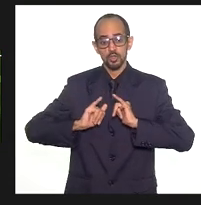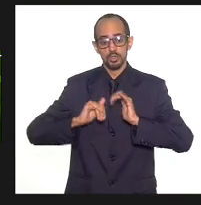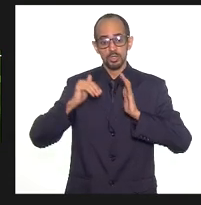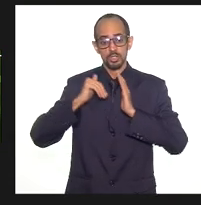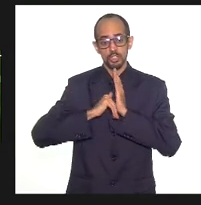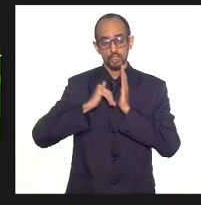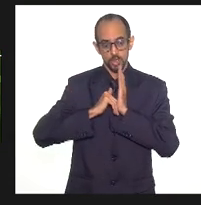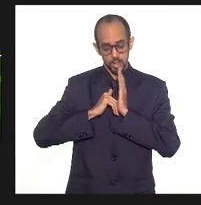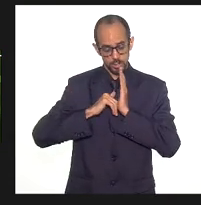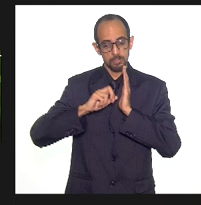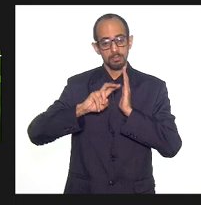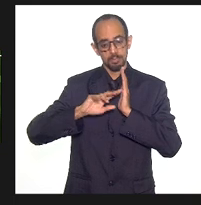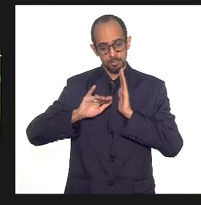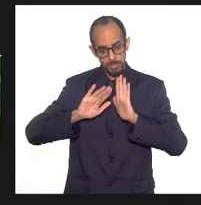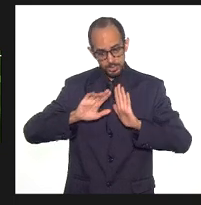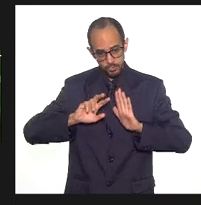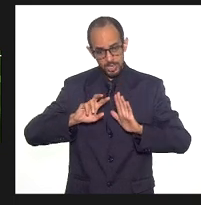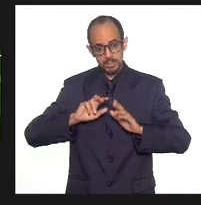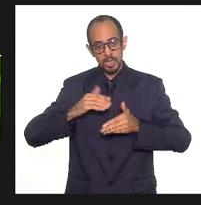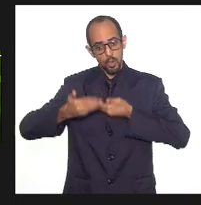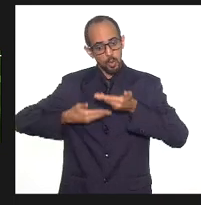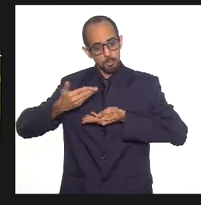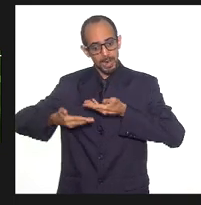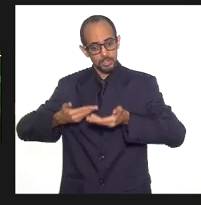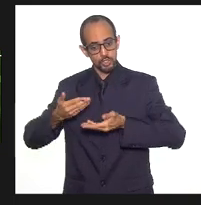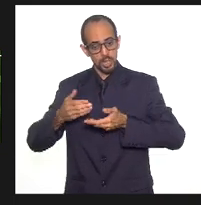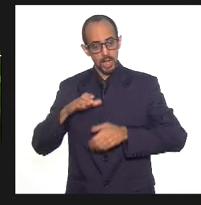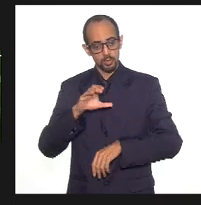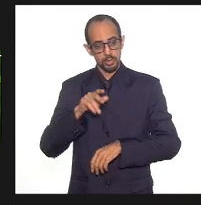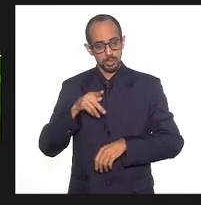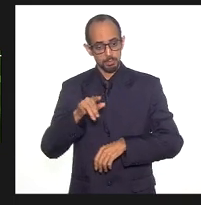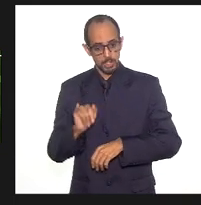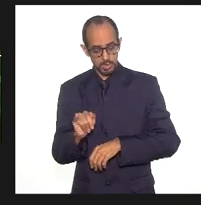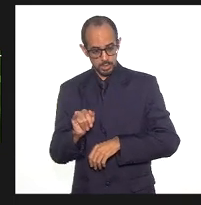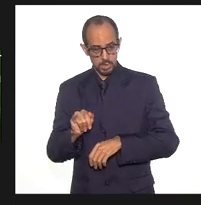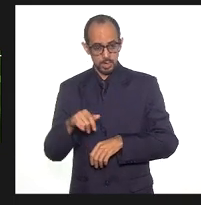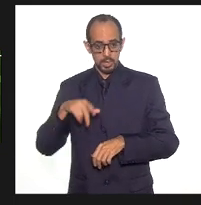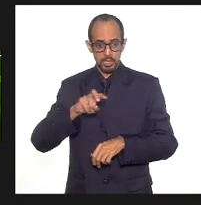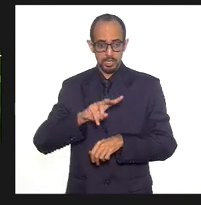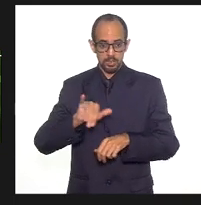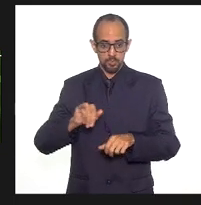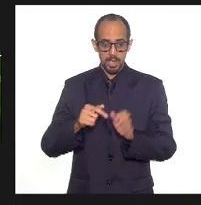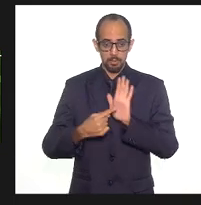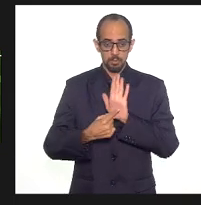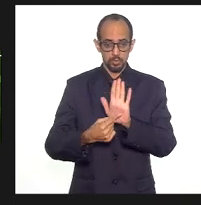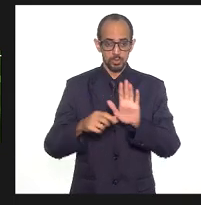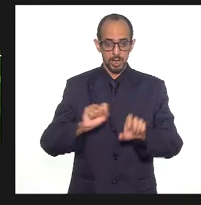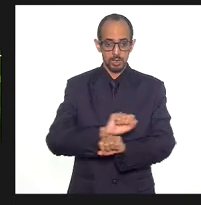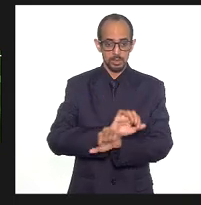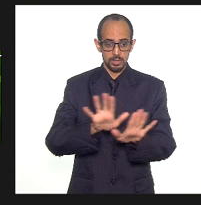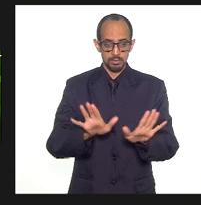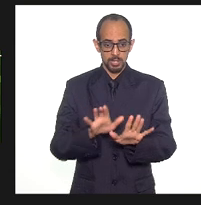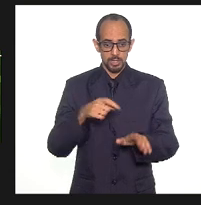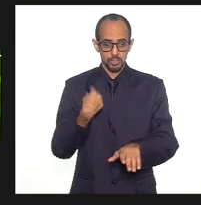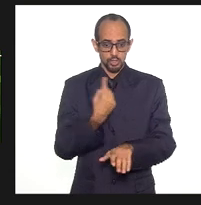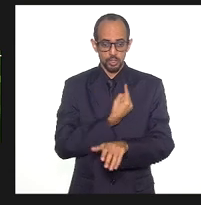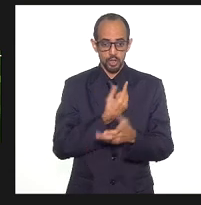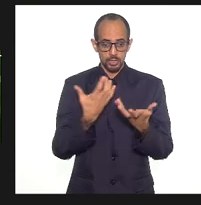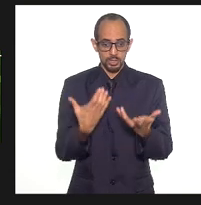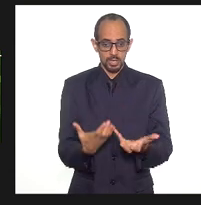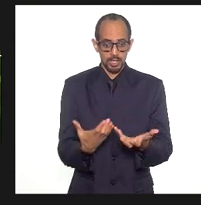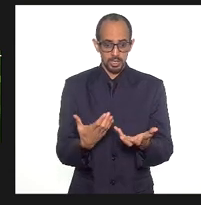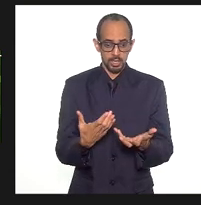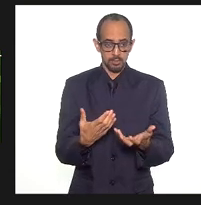serão compartilhados com essa comissão e que dão o tom da transparência que nós queremos empregar